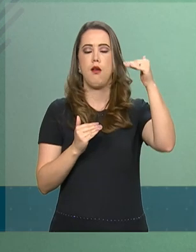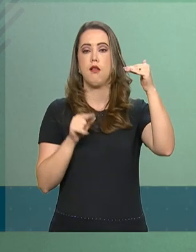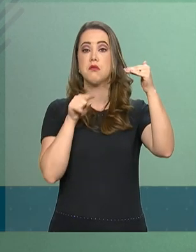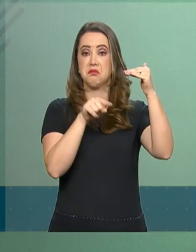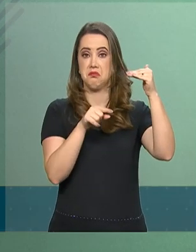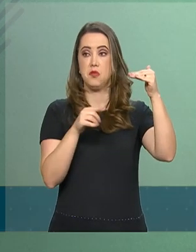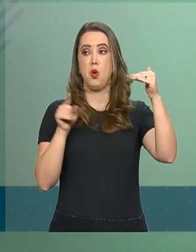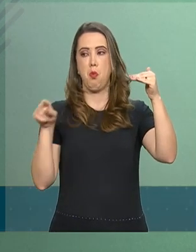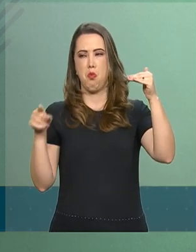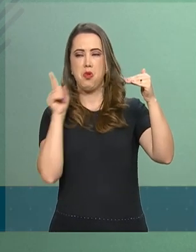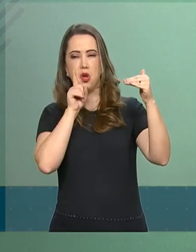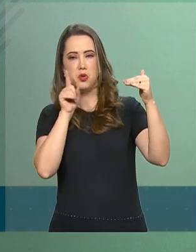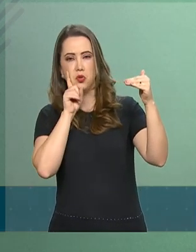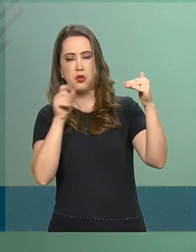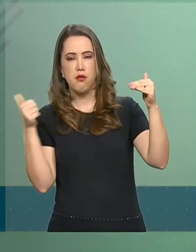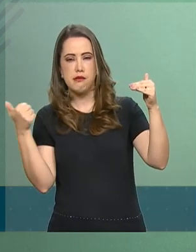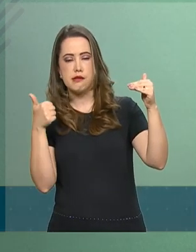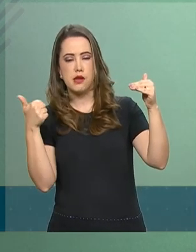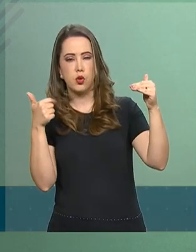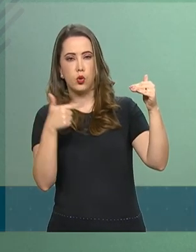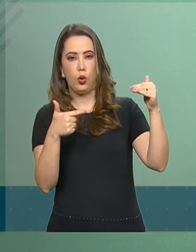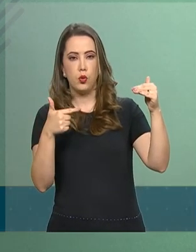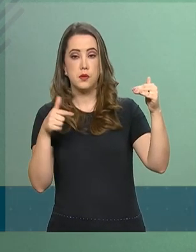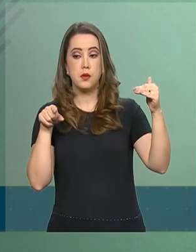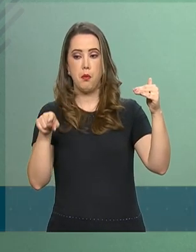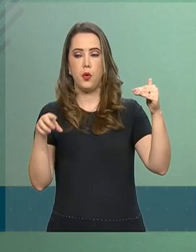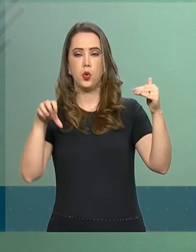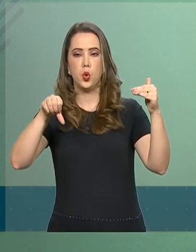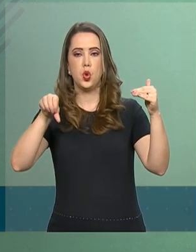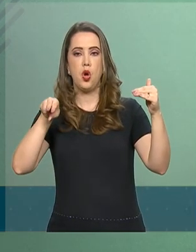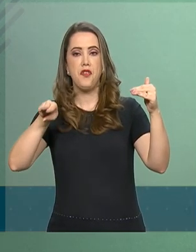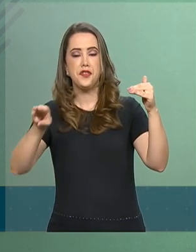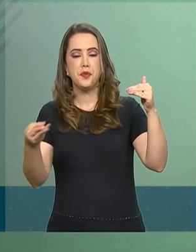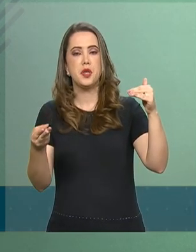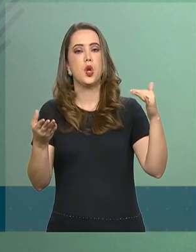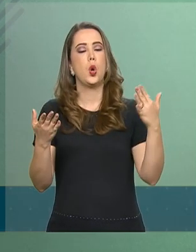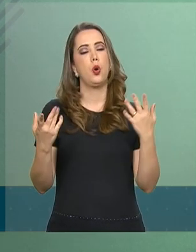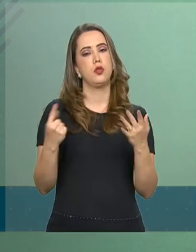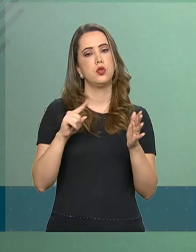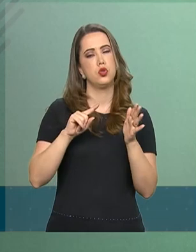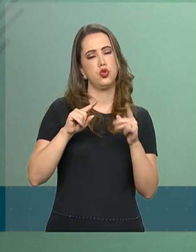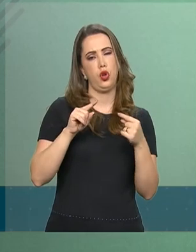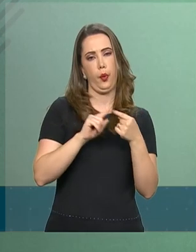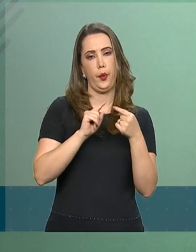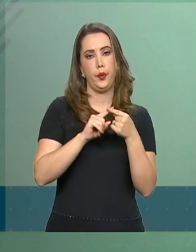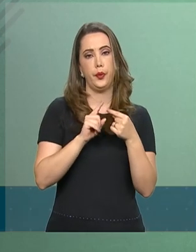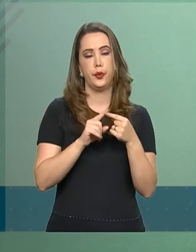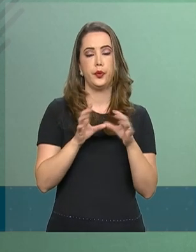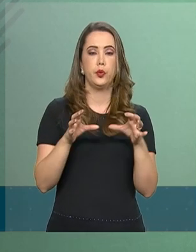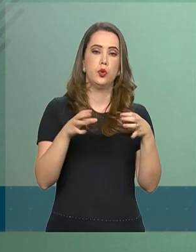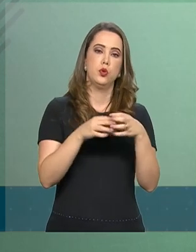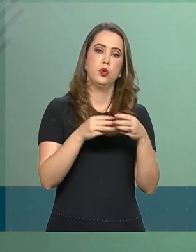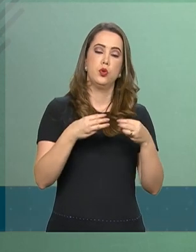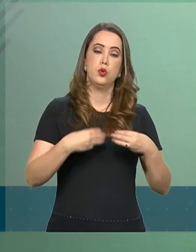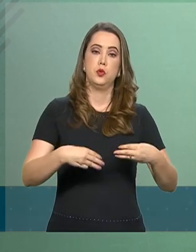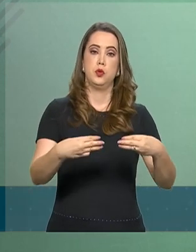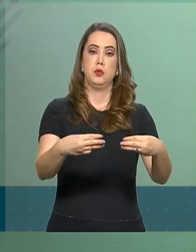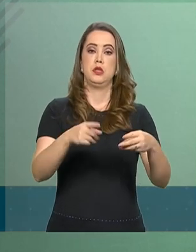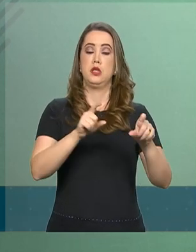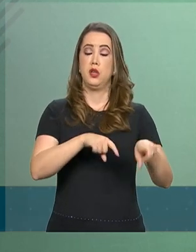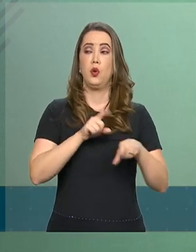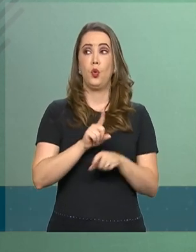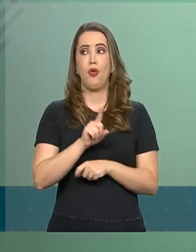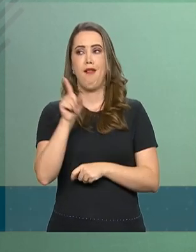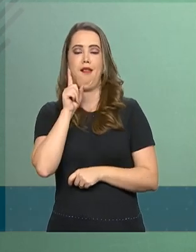112.9 milhões segundo projeções do departamento de agricultura dos estados unidos da